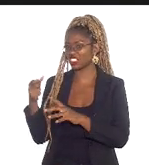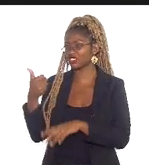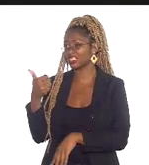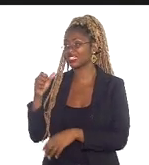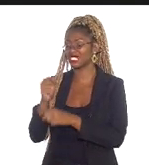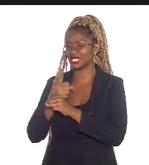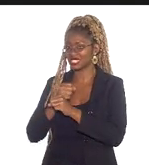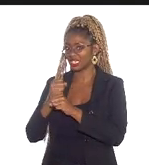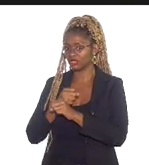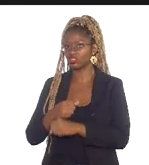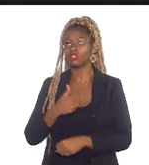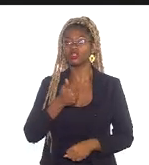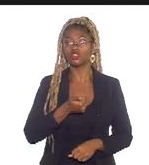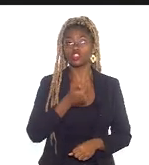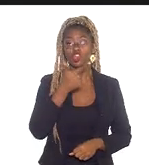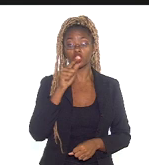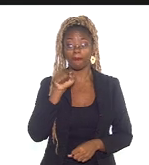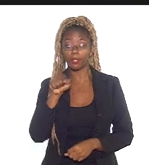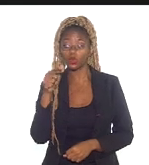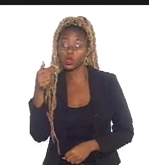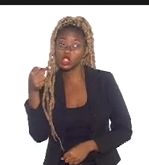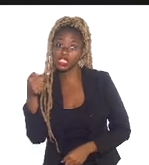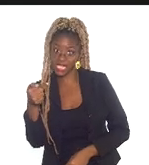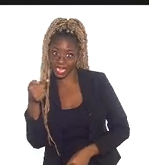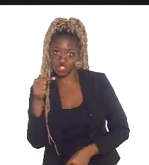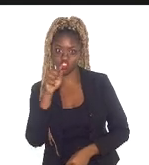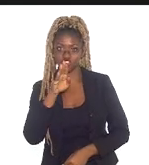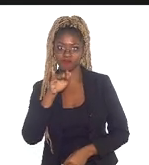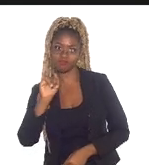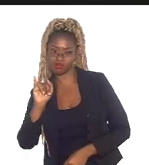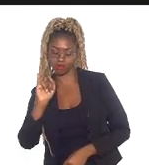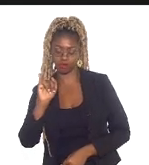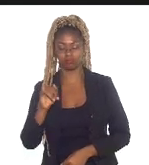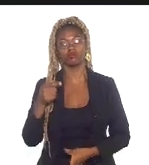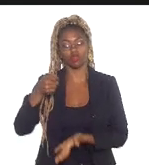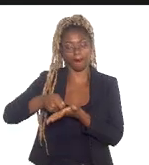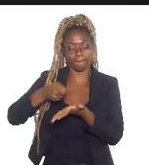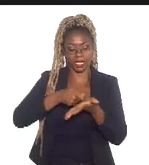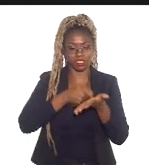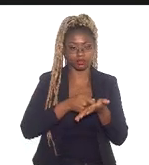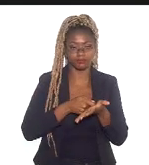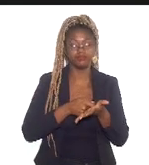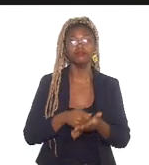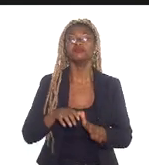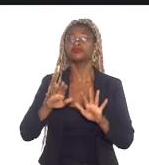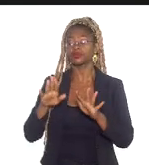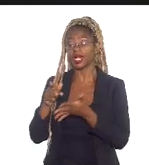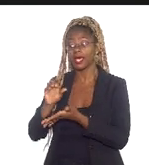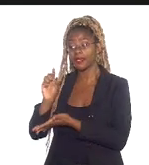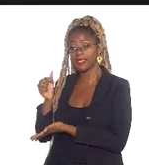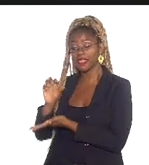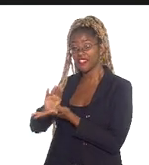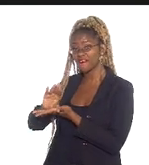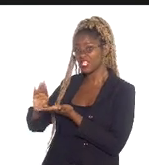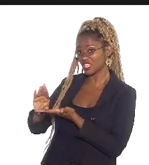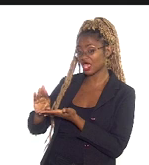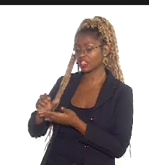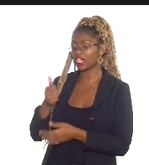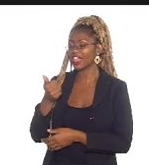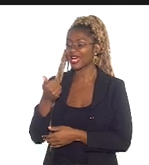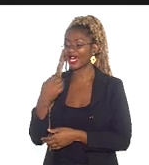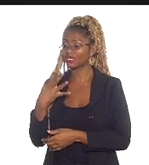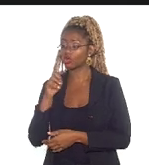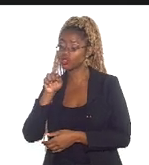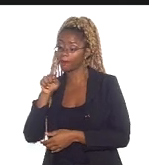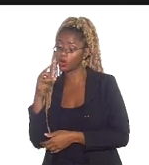12,7 bi de obrigações, e foram investidos 14,3 bi